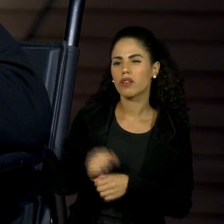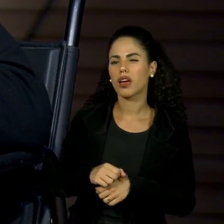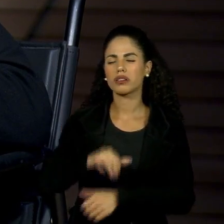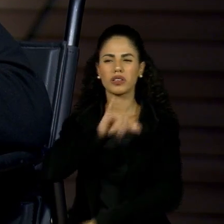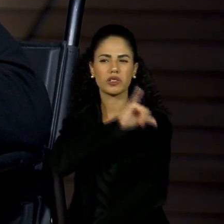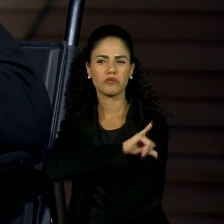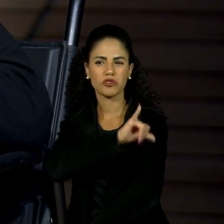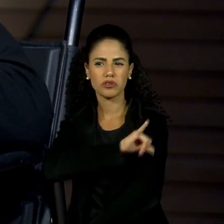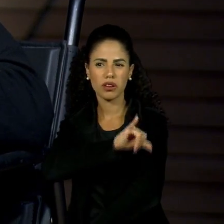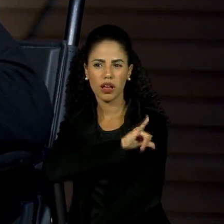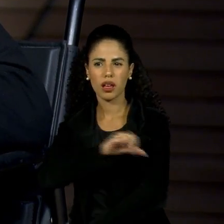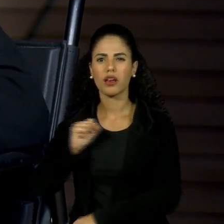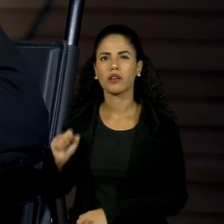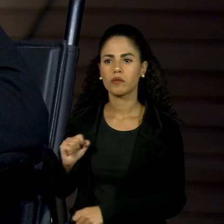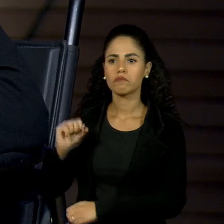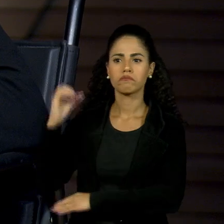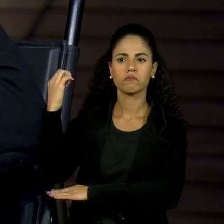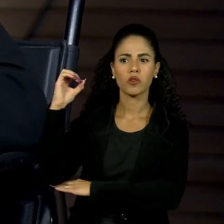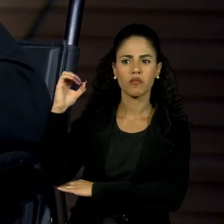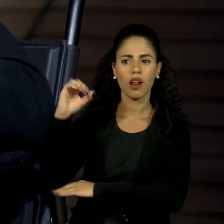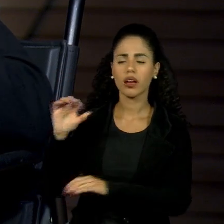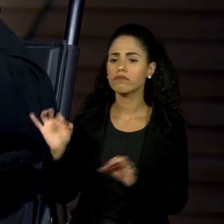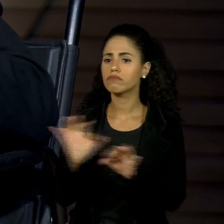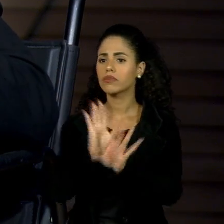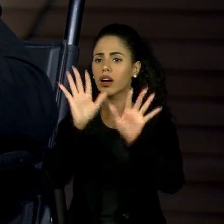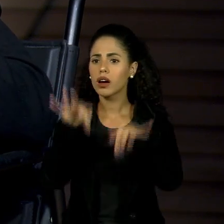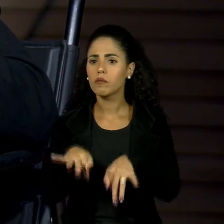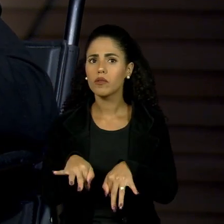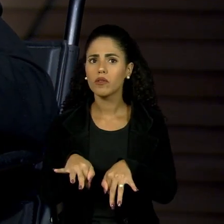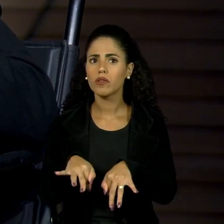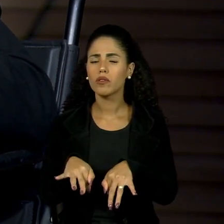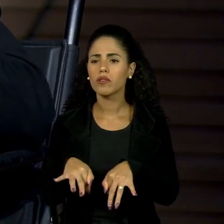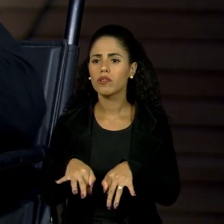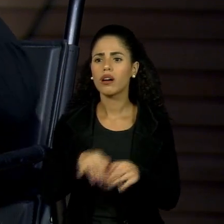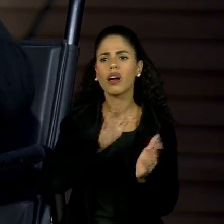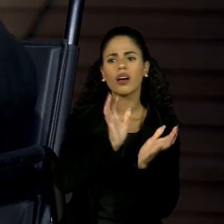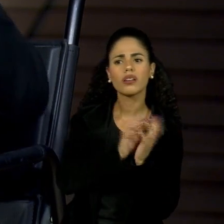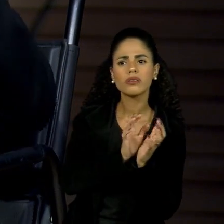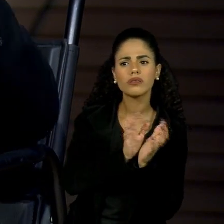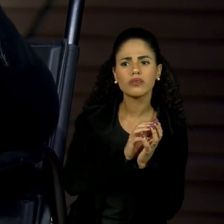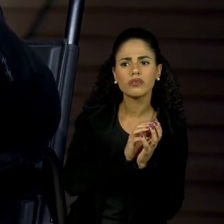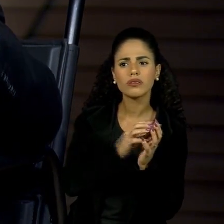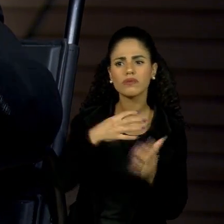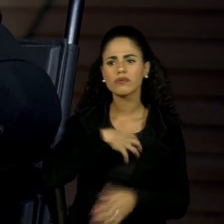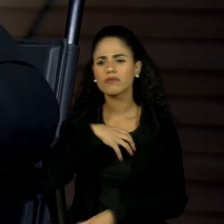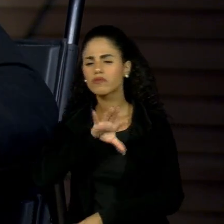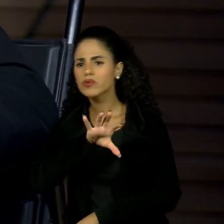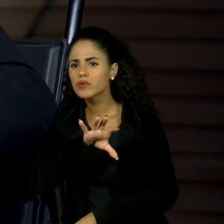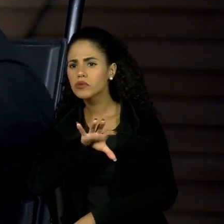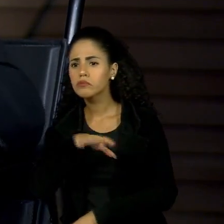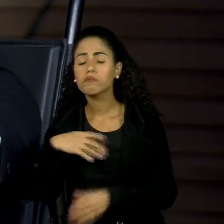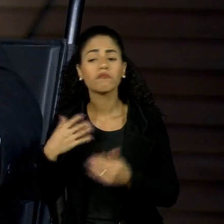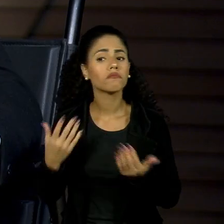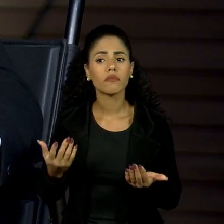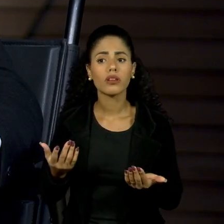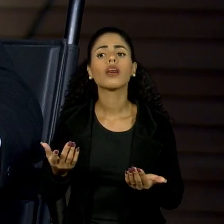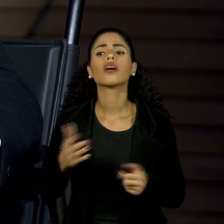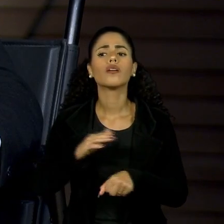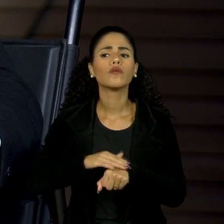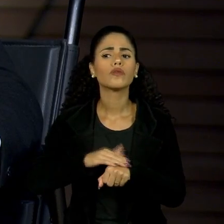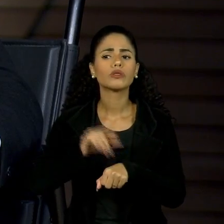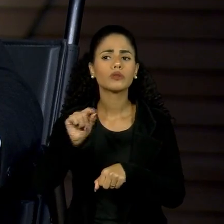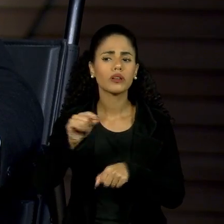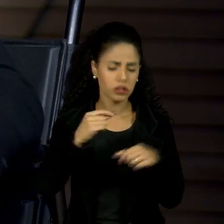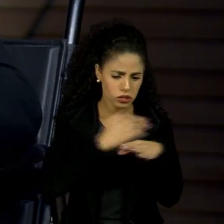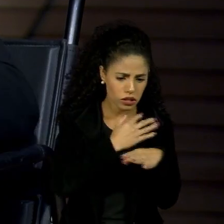Janeiro, e acabou. O que eu faço com Recife, Salvador, todos os grandes centros urbanos que existem, e mesmo as cidades